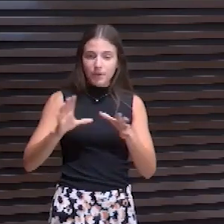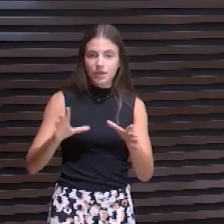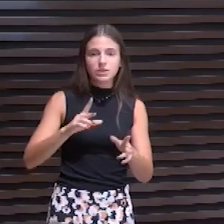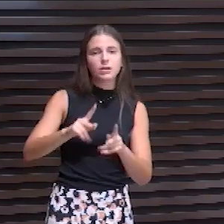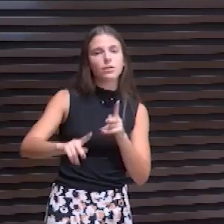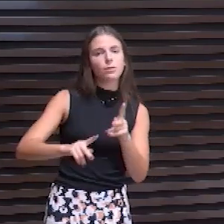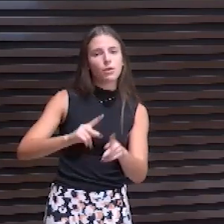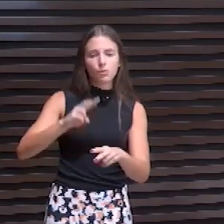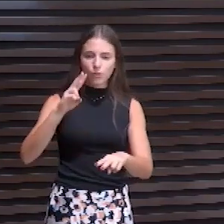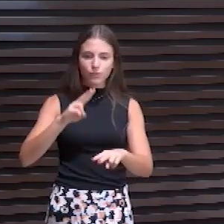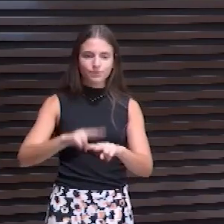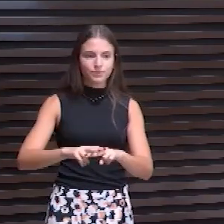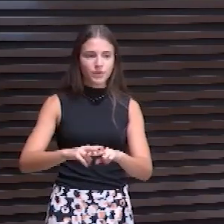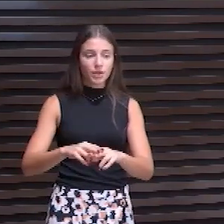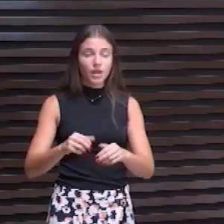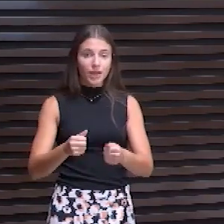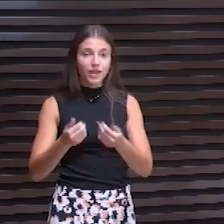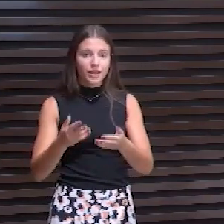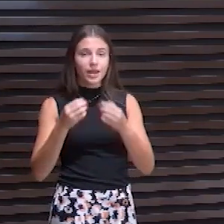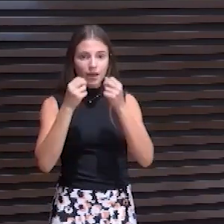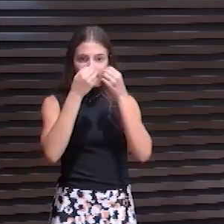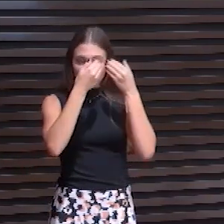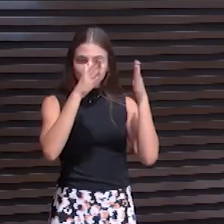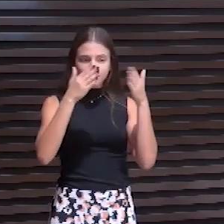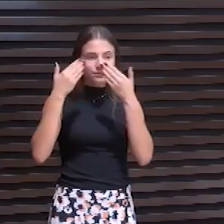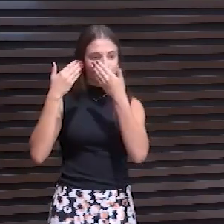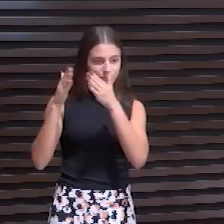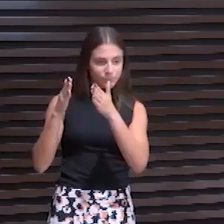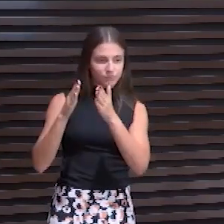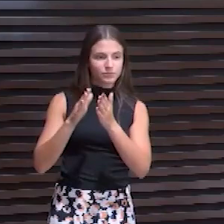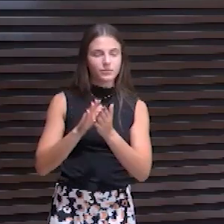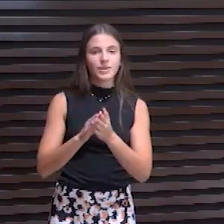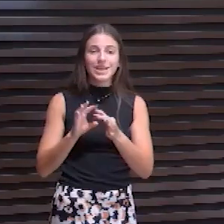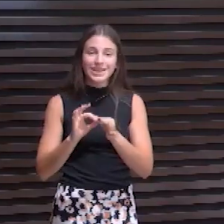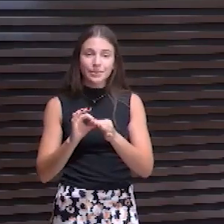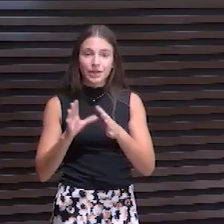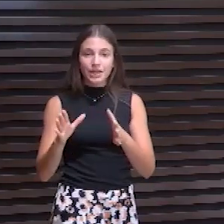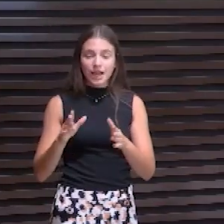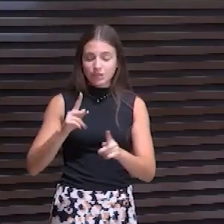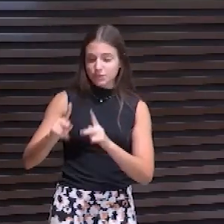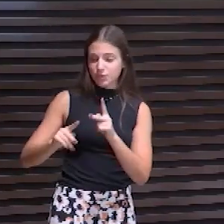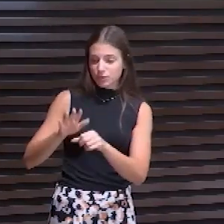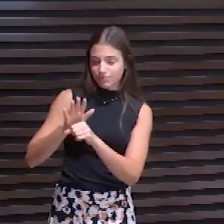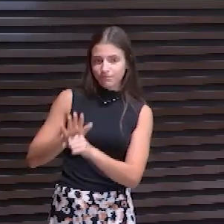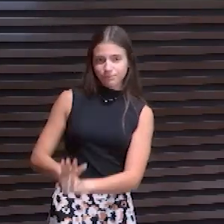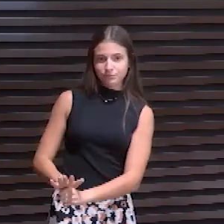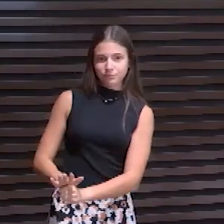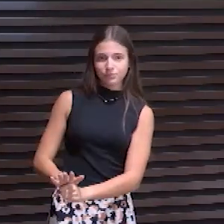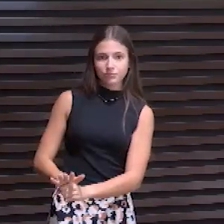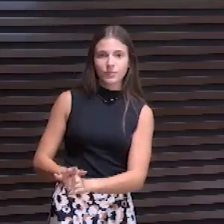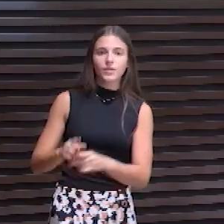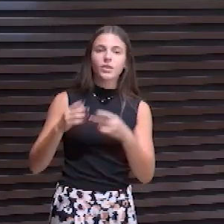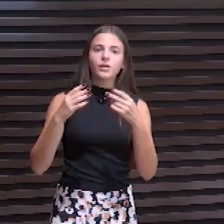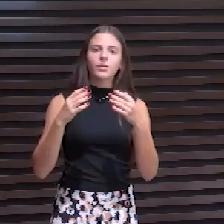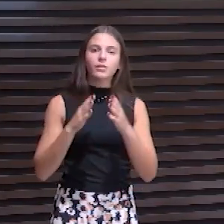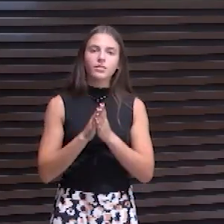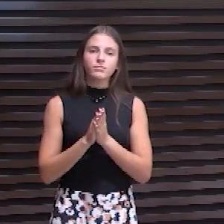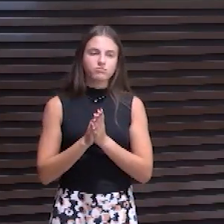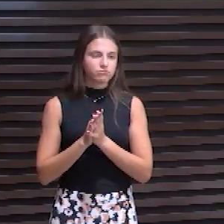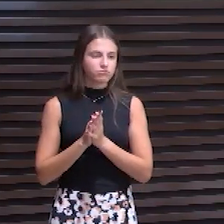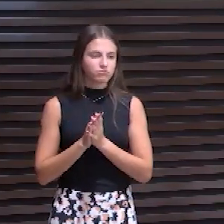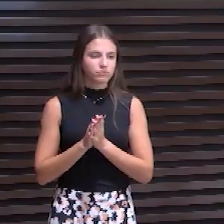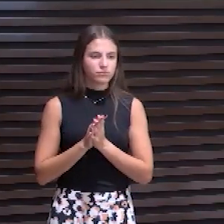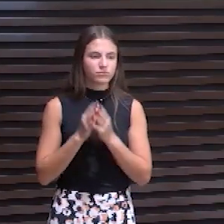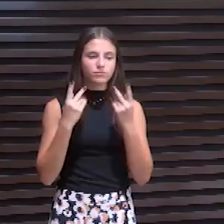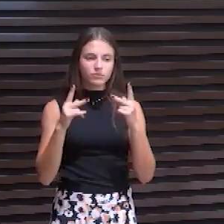da vista aos cegos, para pôr em liberdade os oprimidos, e apregoar o ano aceitável do Senhor.